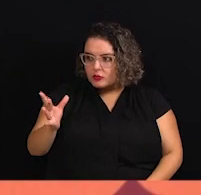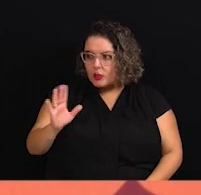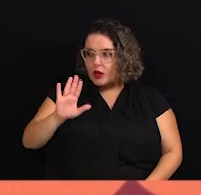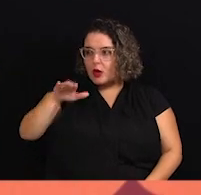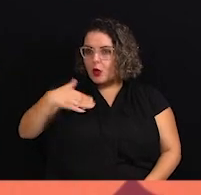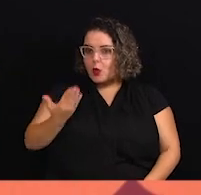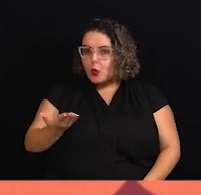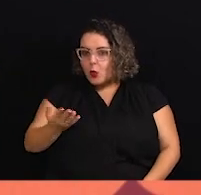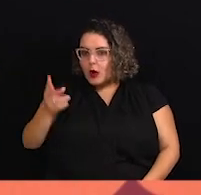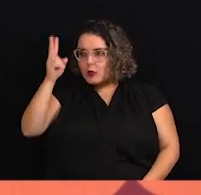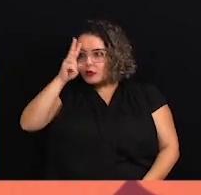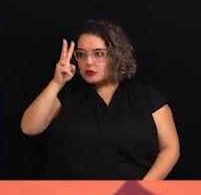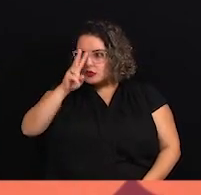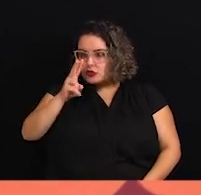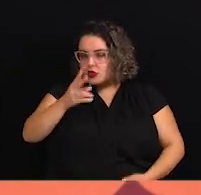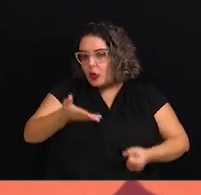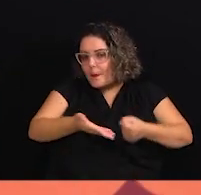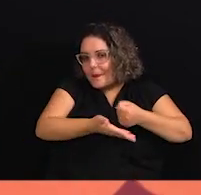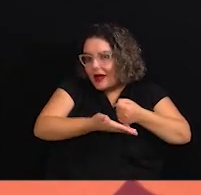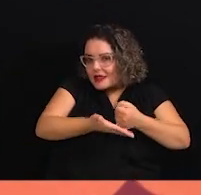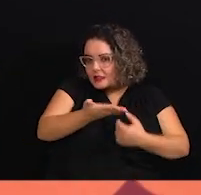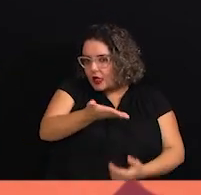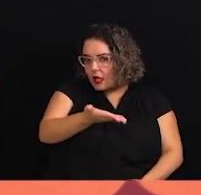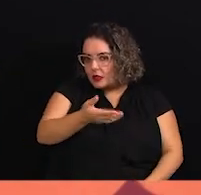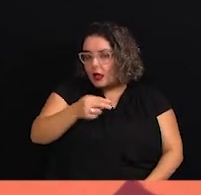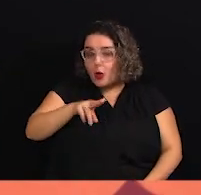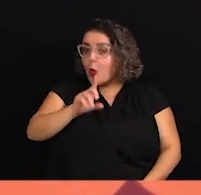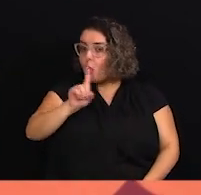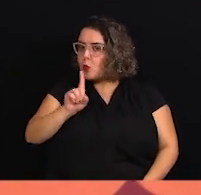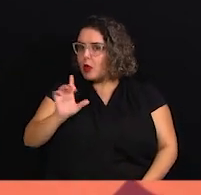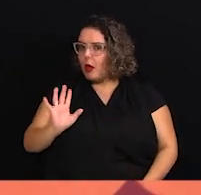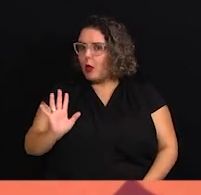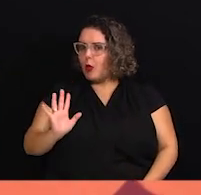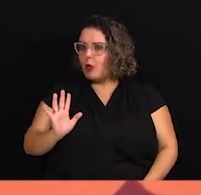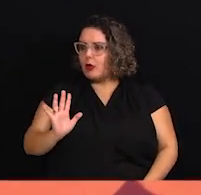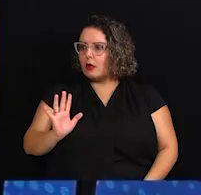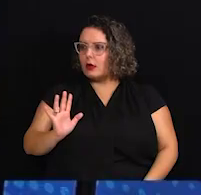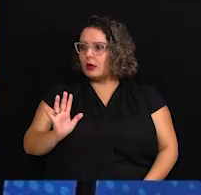qual história você estaria relacionando ou não.